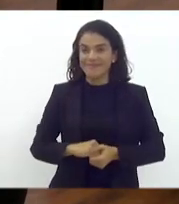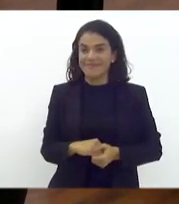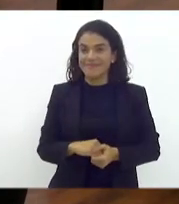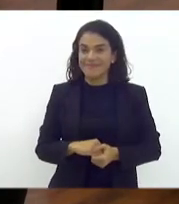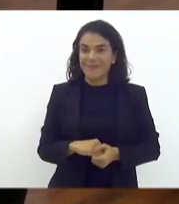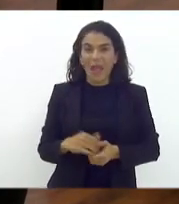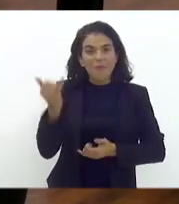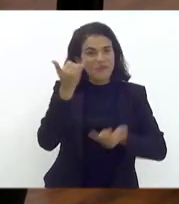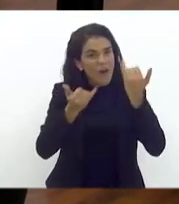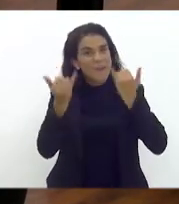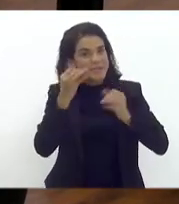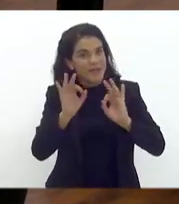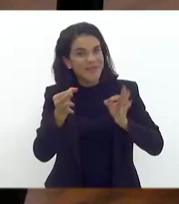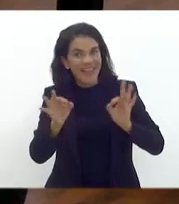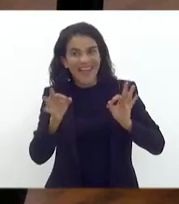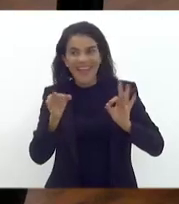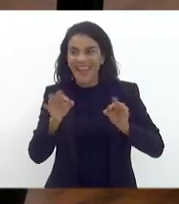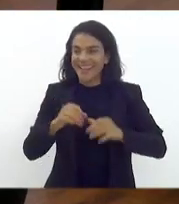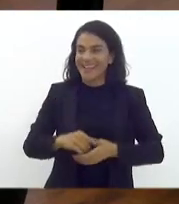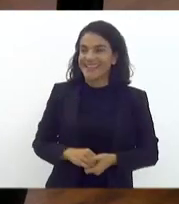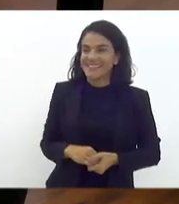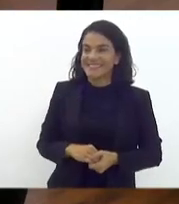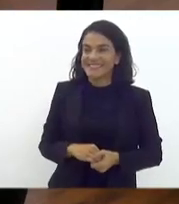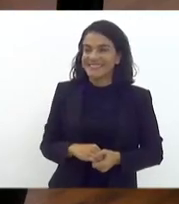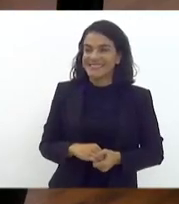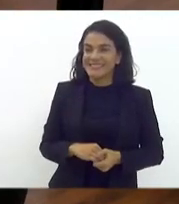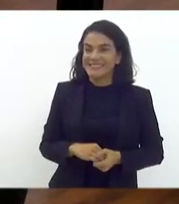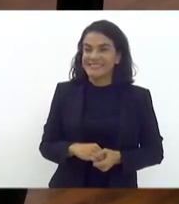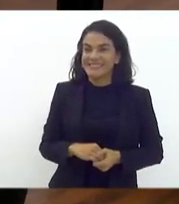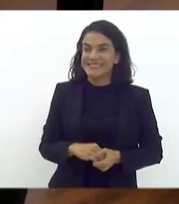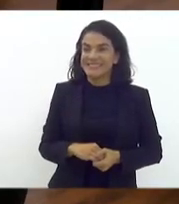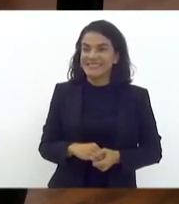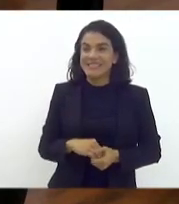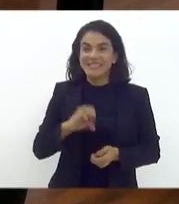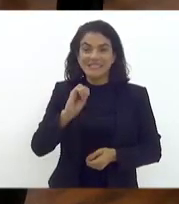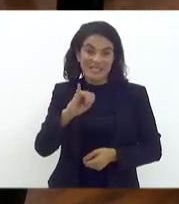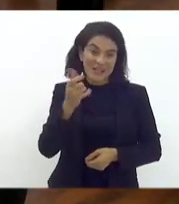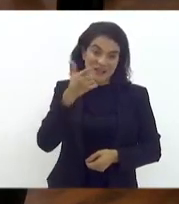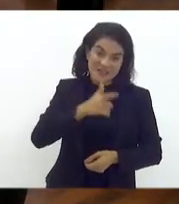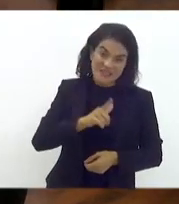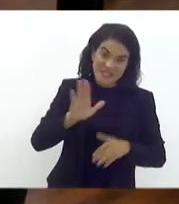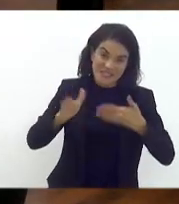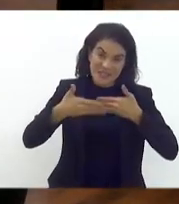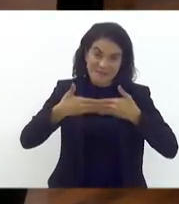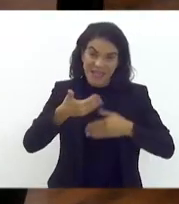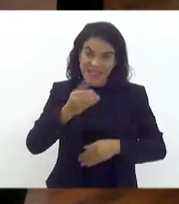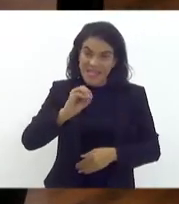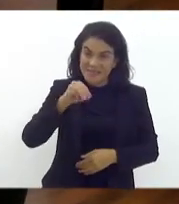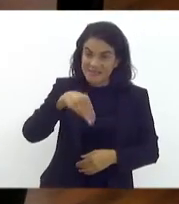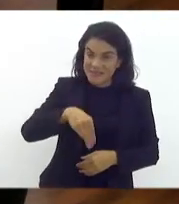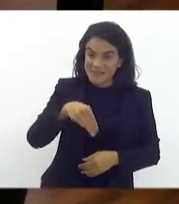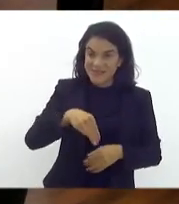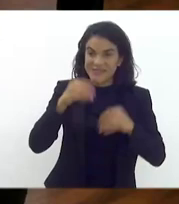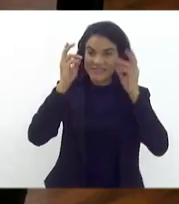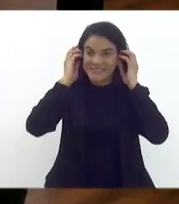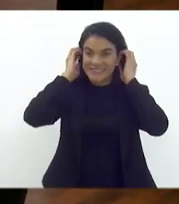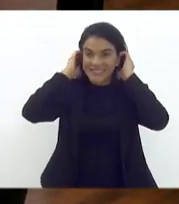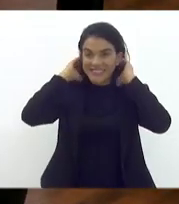tanta informação né Pode sim se a senhora conseguir terminar em 10 minutos Consegue Ok